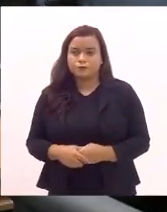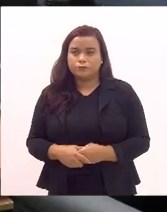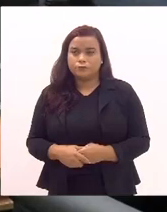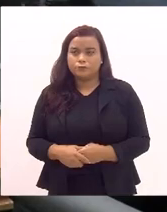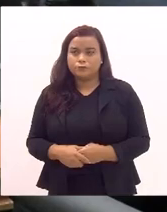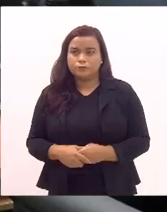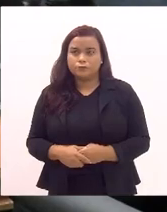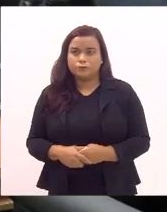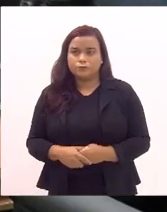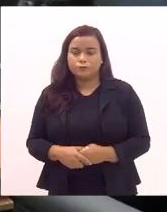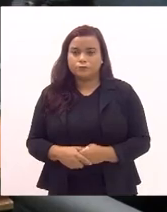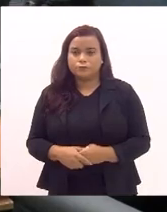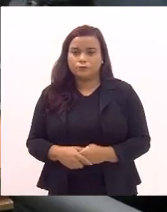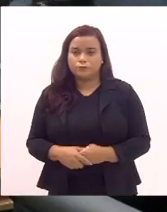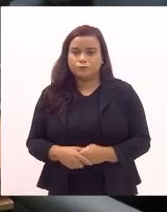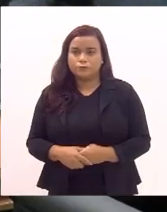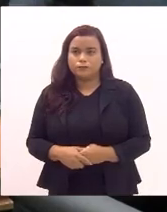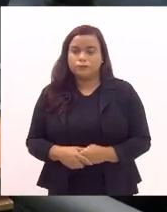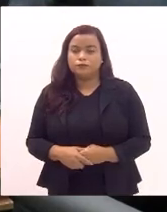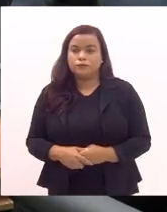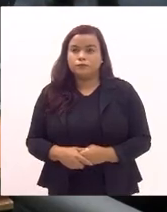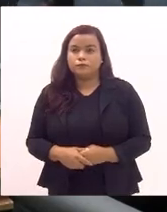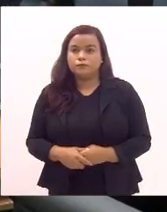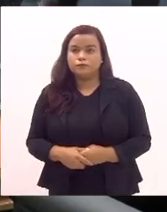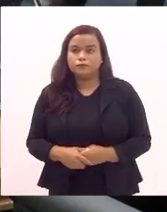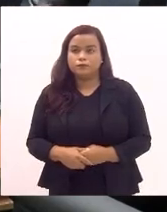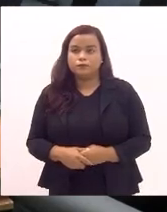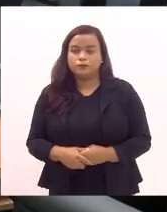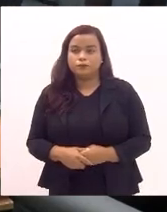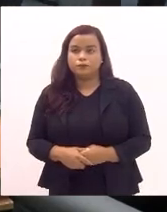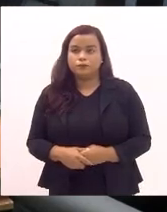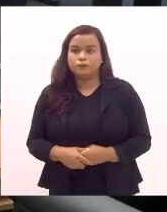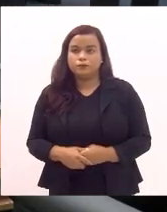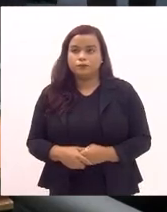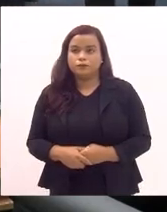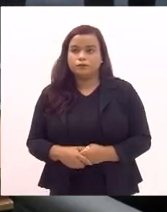o verde aí ó ó